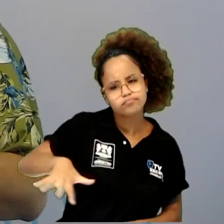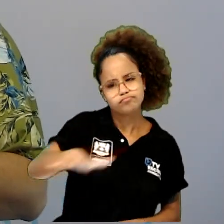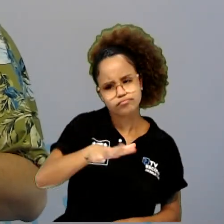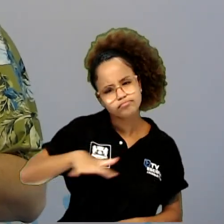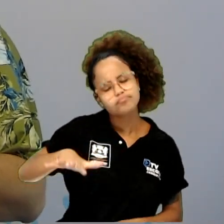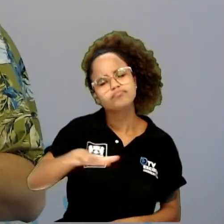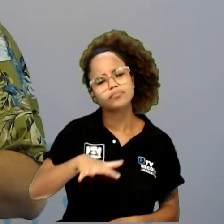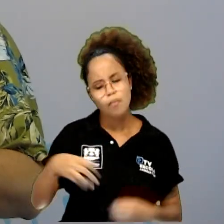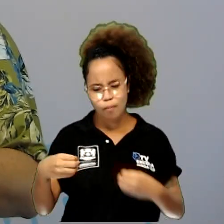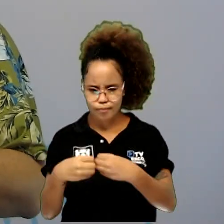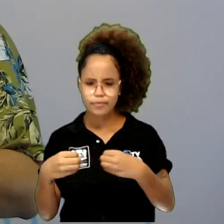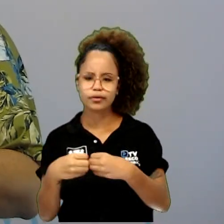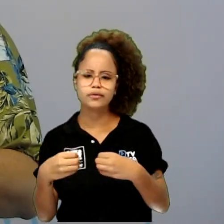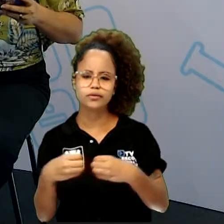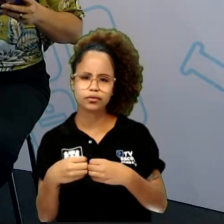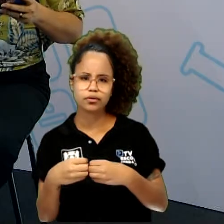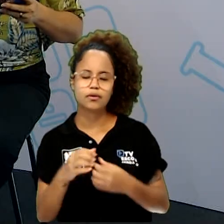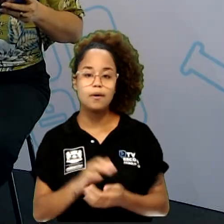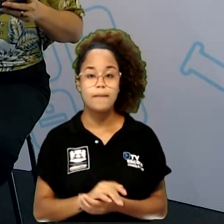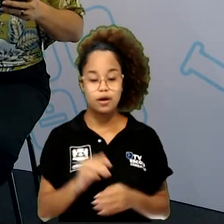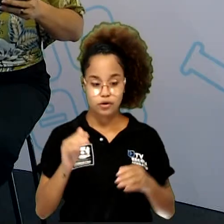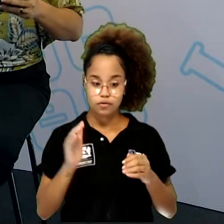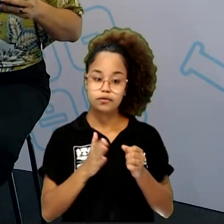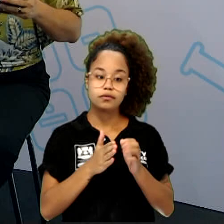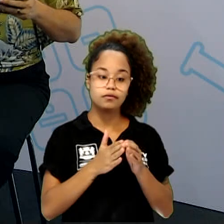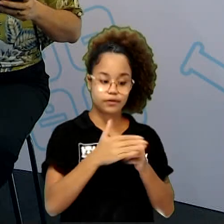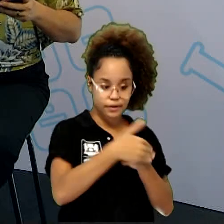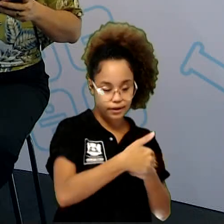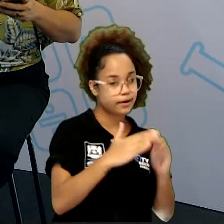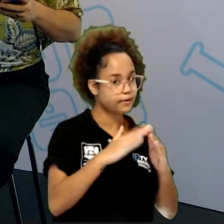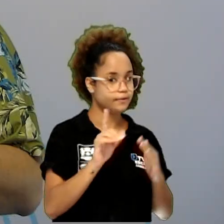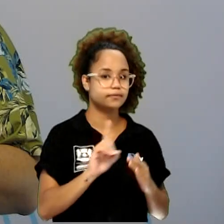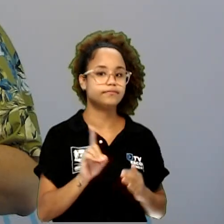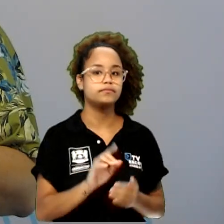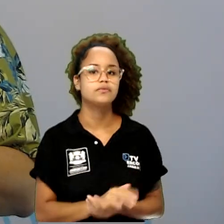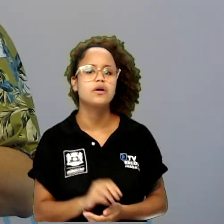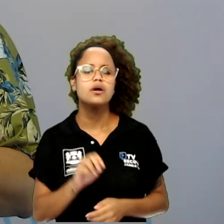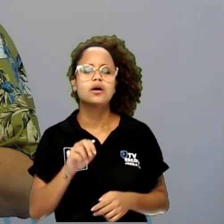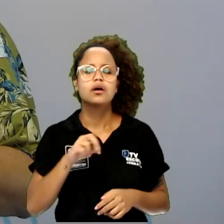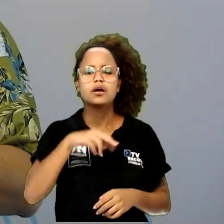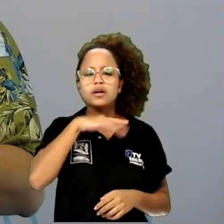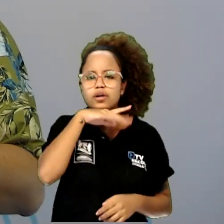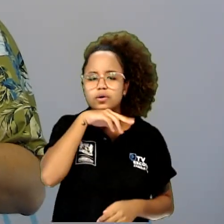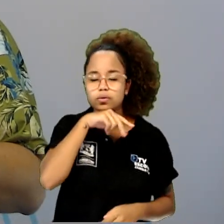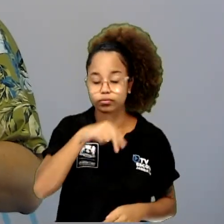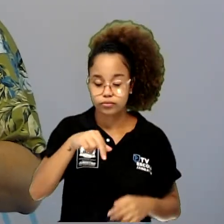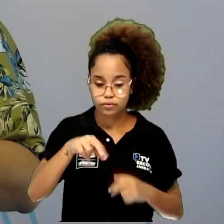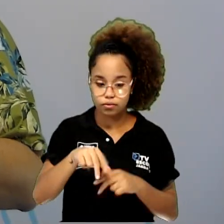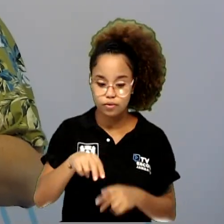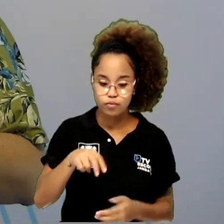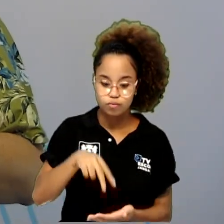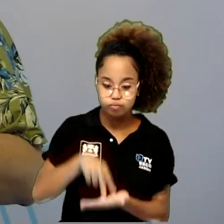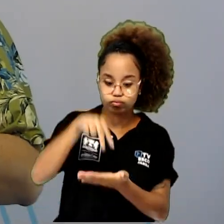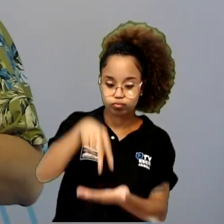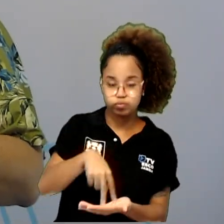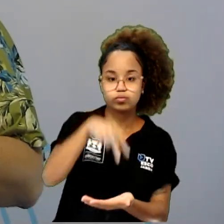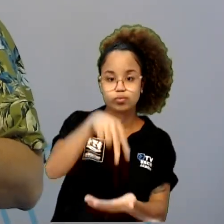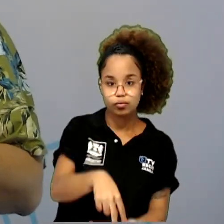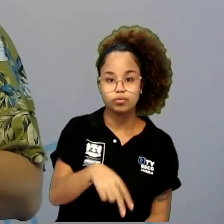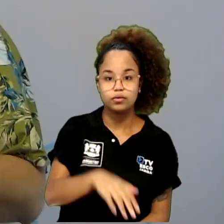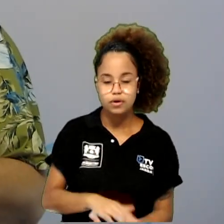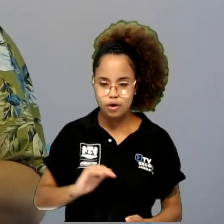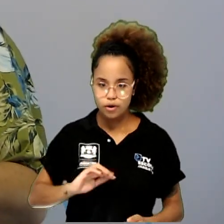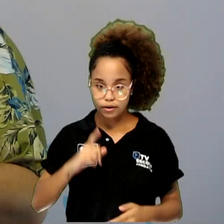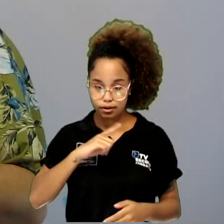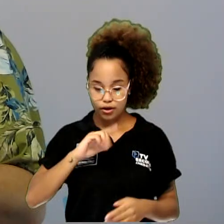nas redondezas, só não é de estimação. Assim como o canguru, tem uma bolsa na barriga, onde os filhotes se escondem,